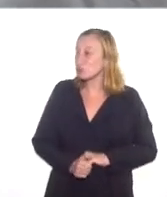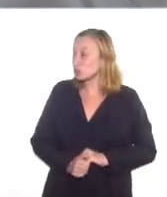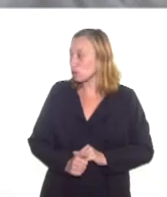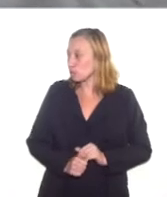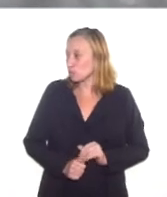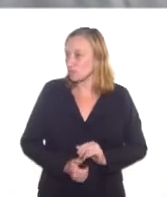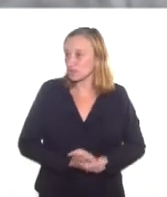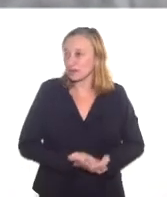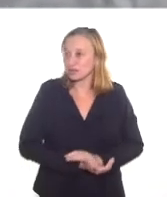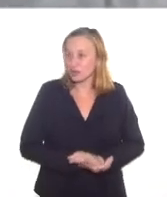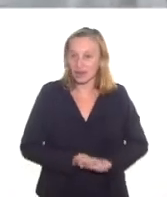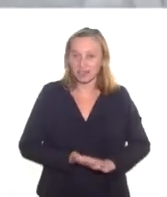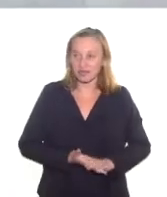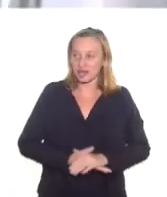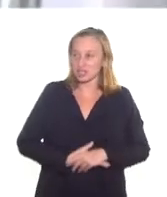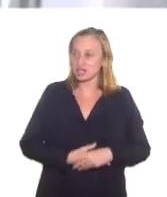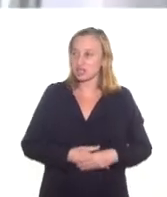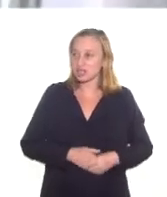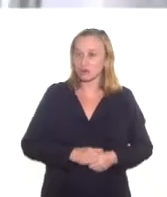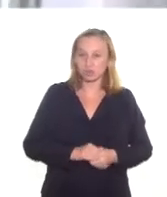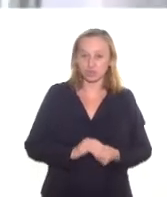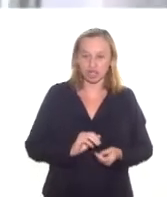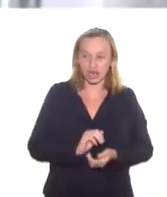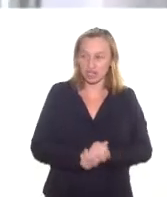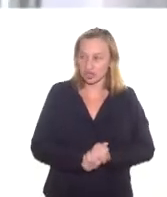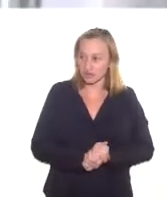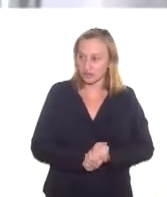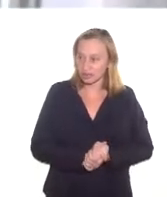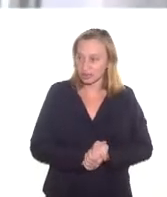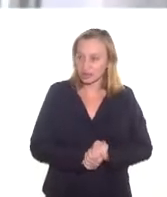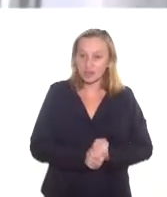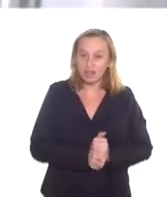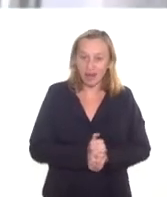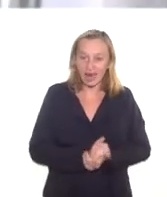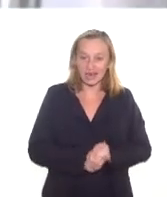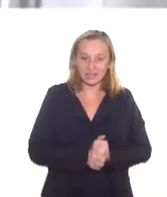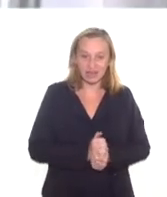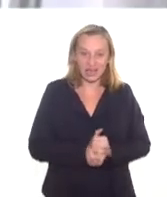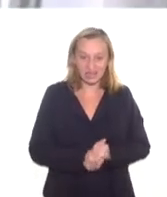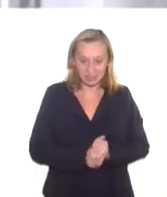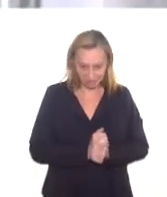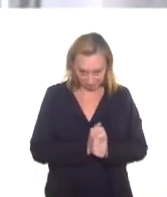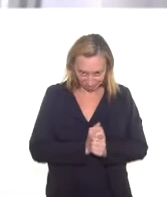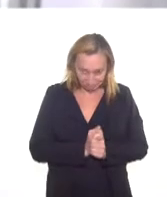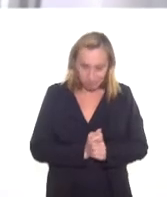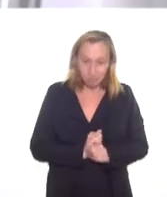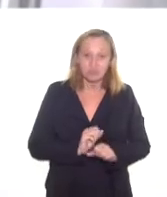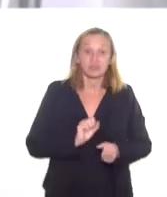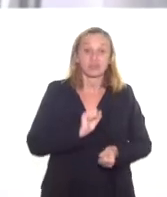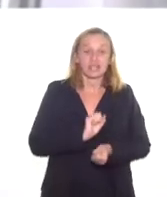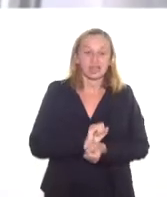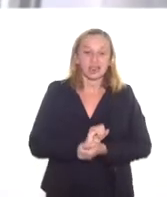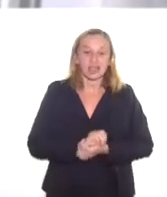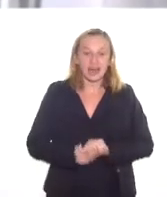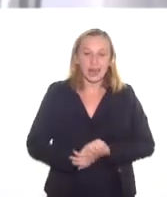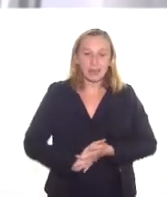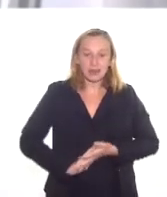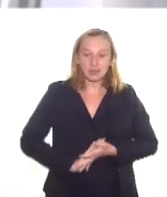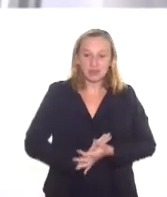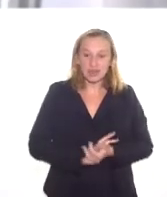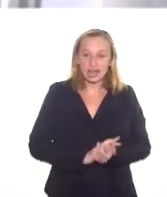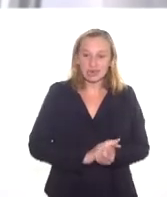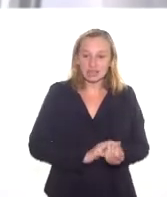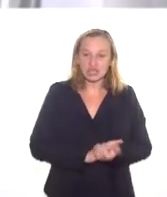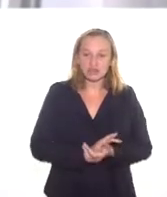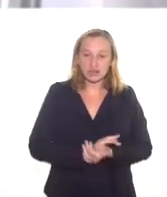à parte da área da Ilha do Fundão. Então, nesse sentido, eu acho que o projeto merece, de fato, esperar um pouco para a gente amadurecer um